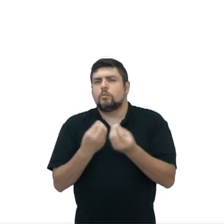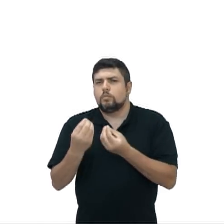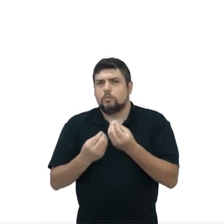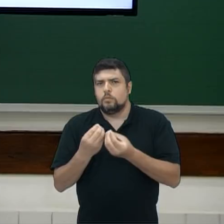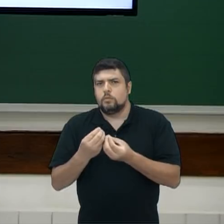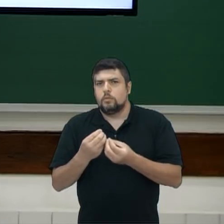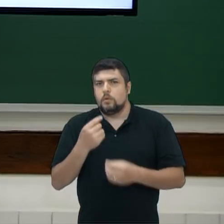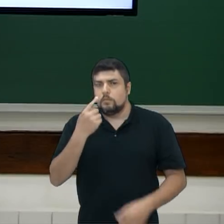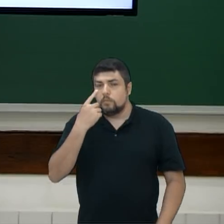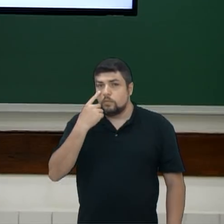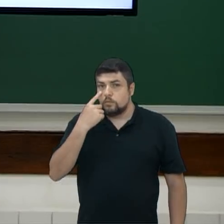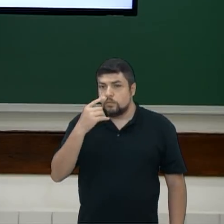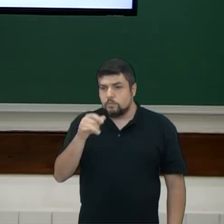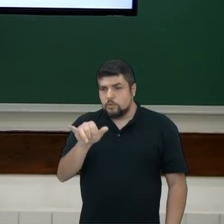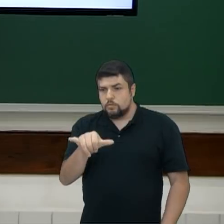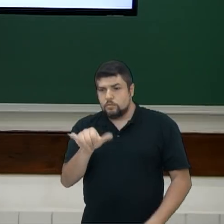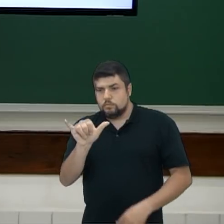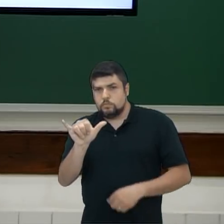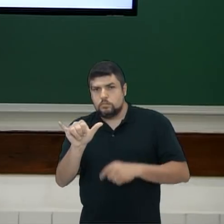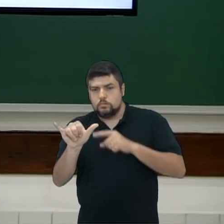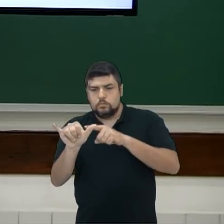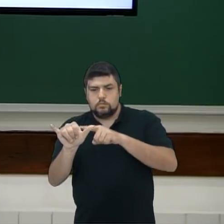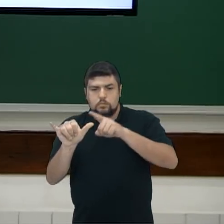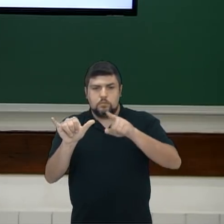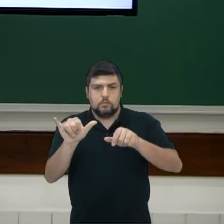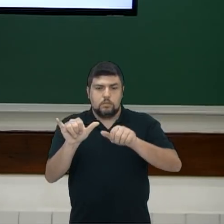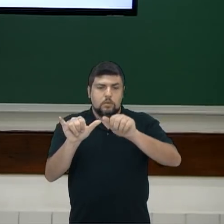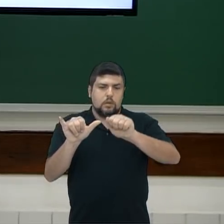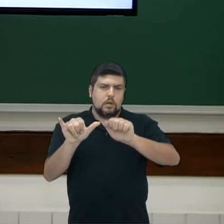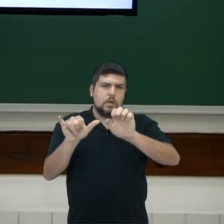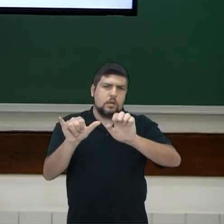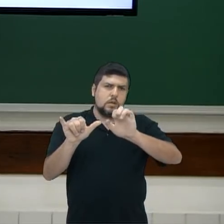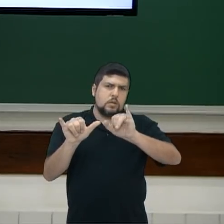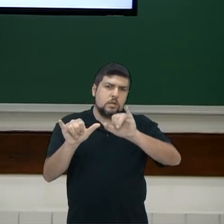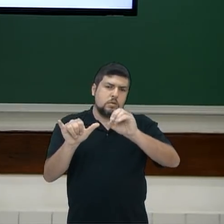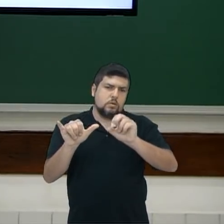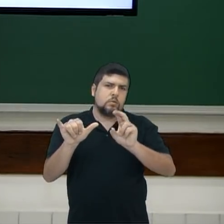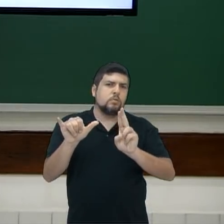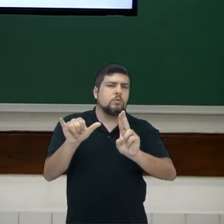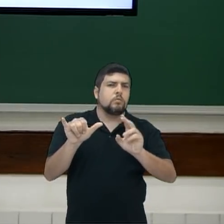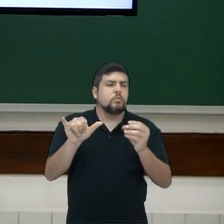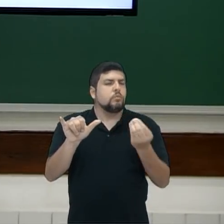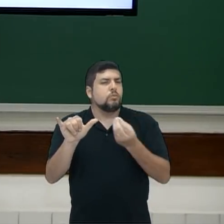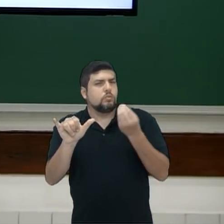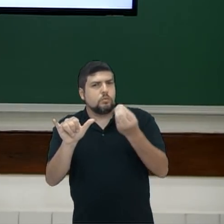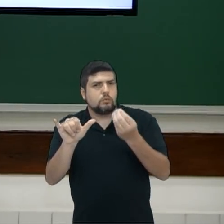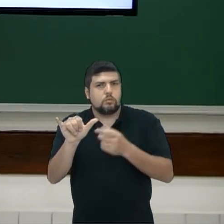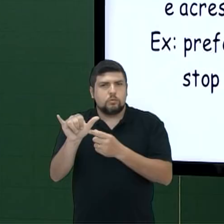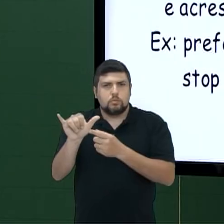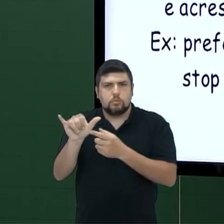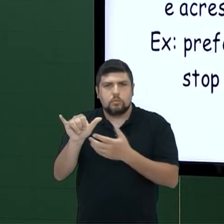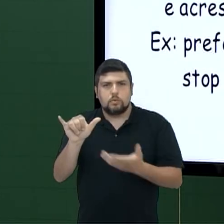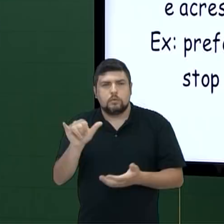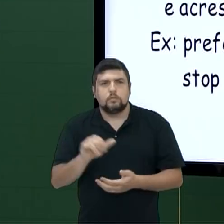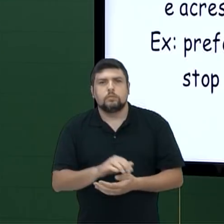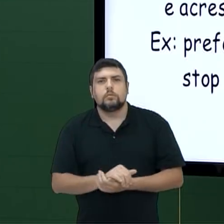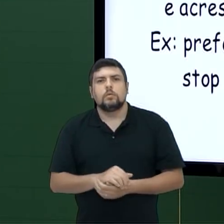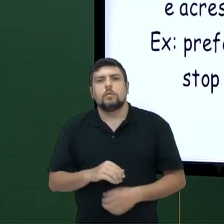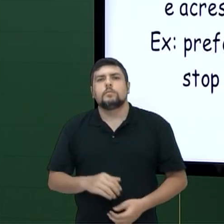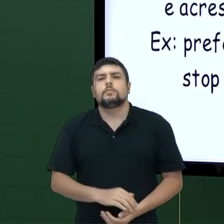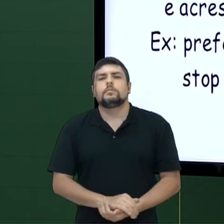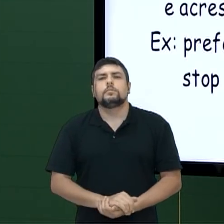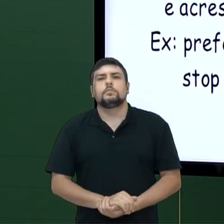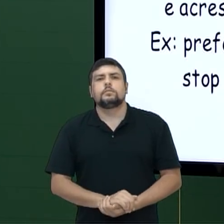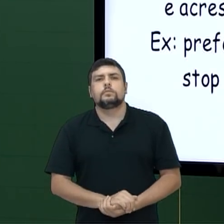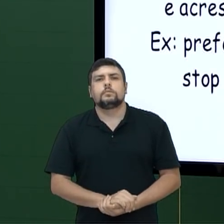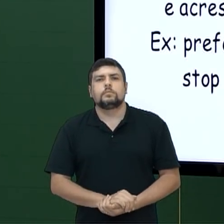tenho um verbo com Y e uma consoante. Aqui eu tenho um verbo com Y com uma vogal. O